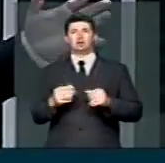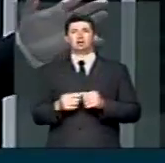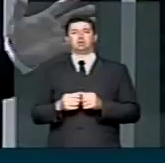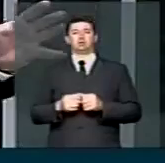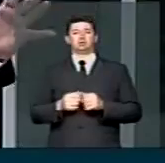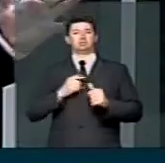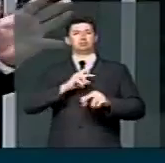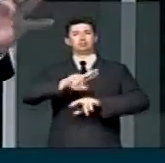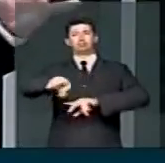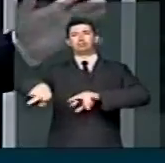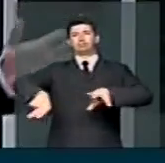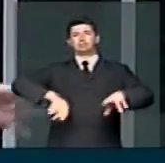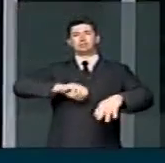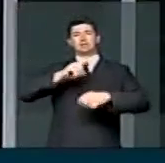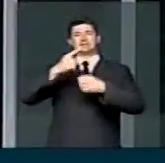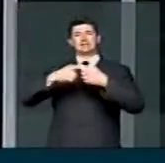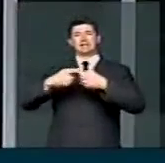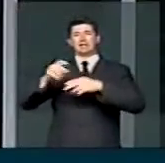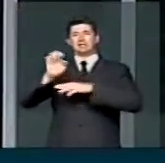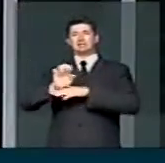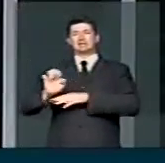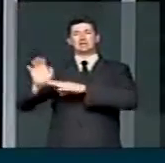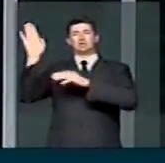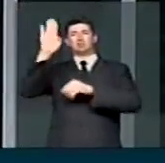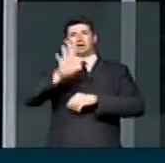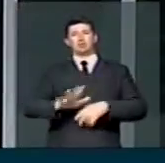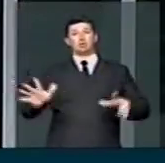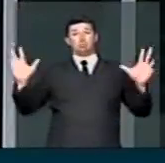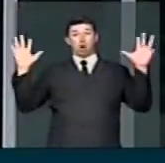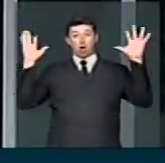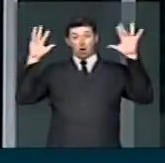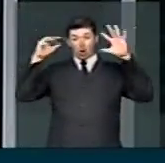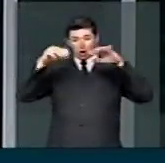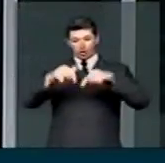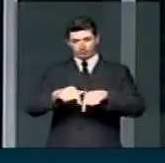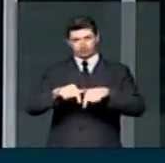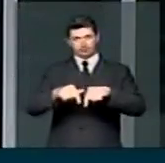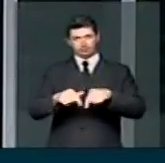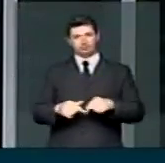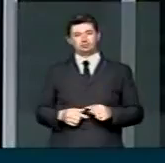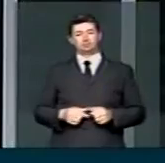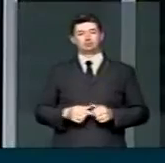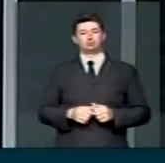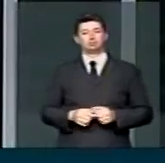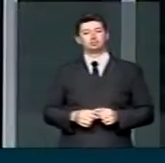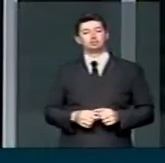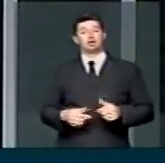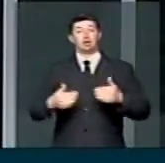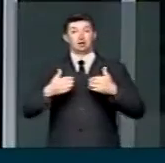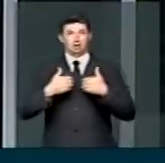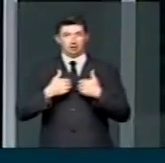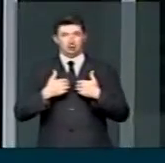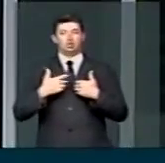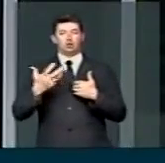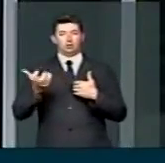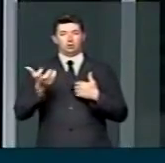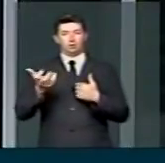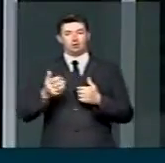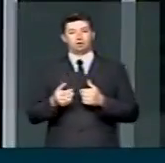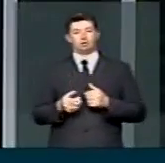de diferentes estados e regiões do país compareceram em grande número. Eu quero, senhor